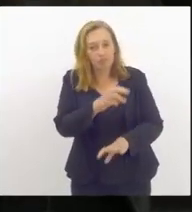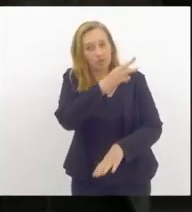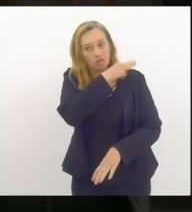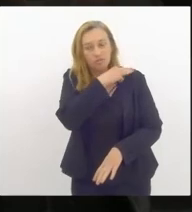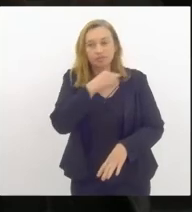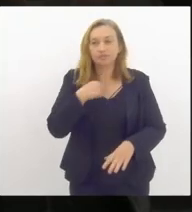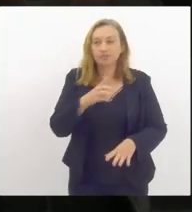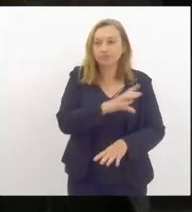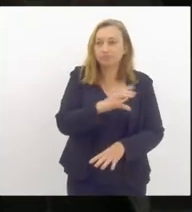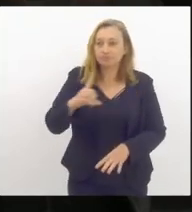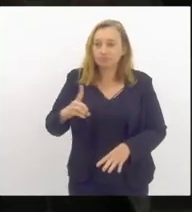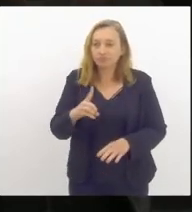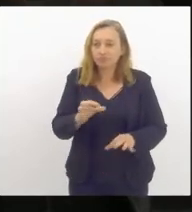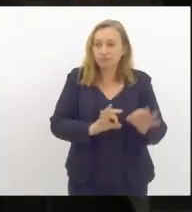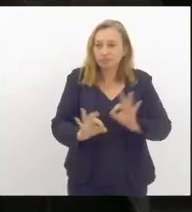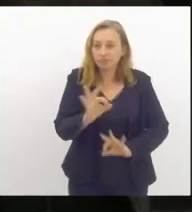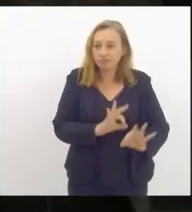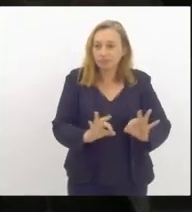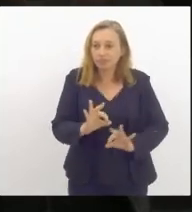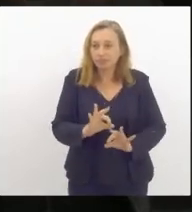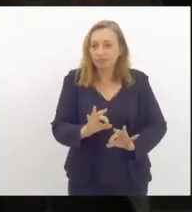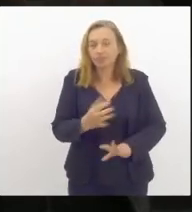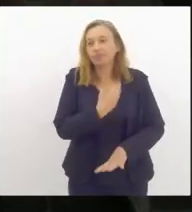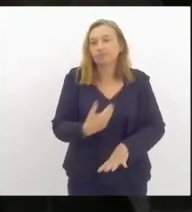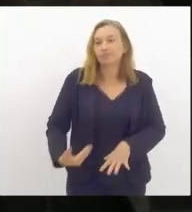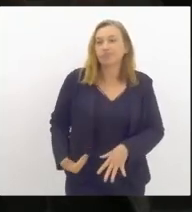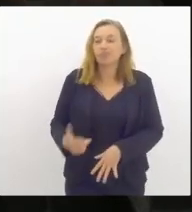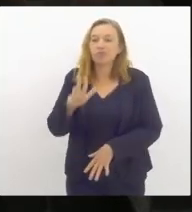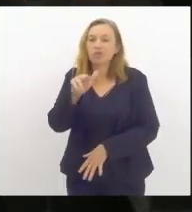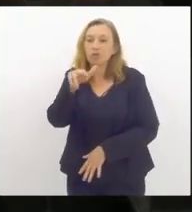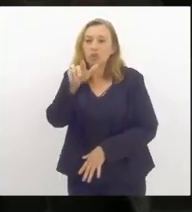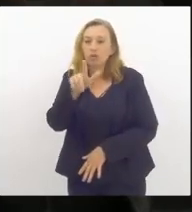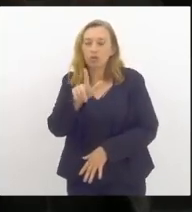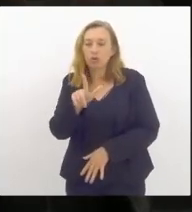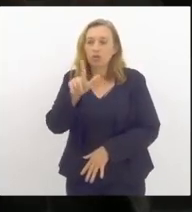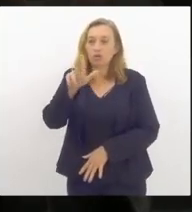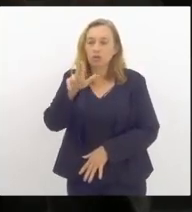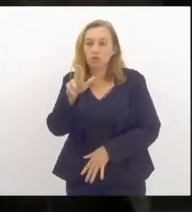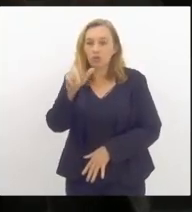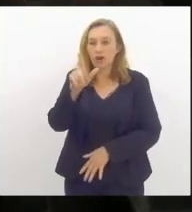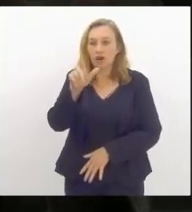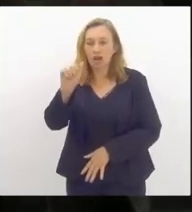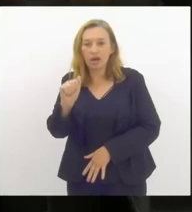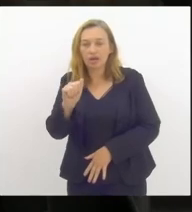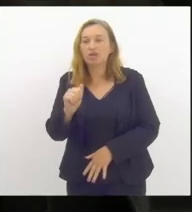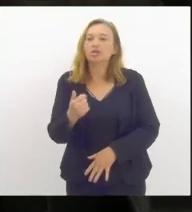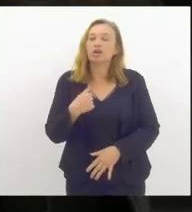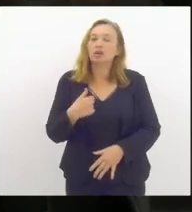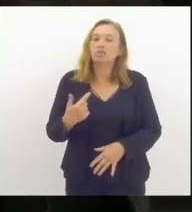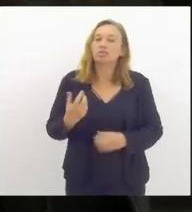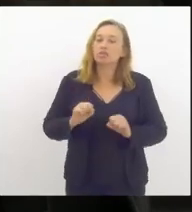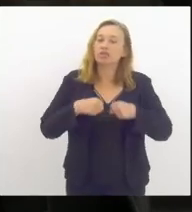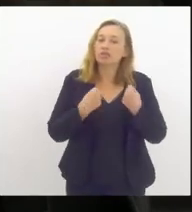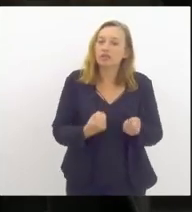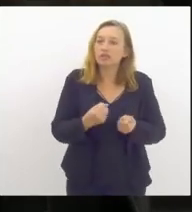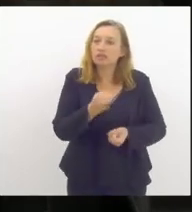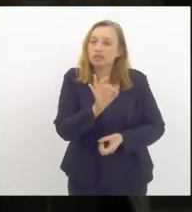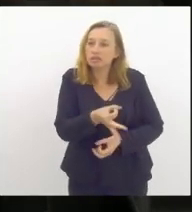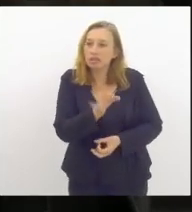coordenação do programa de governo do candidato lula à presidência da república estou defendendo taxativamente